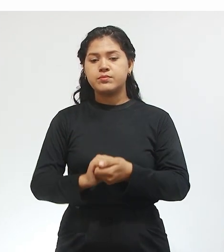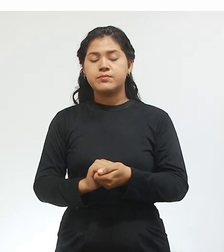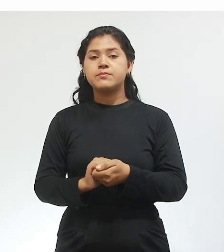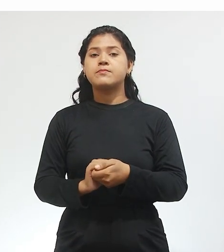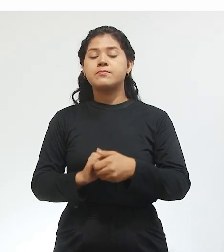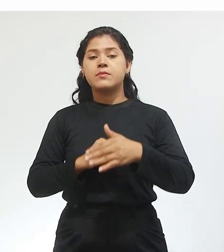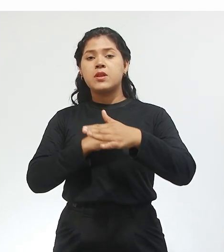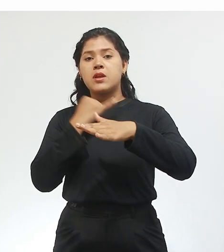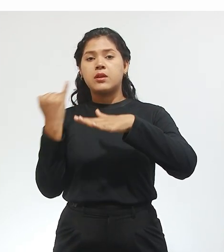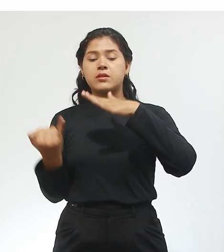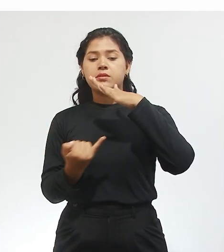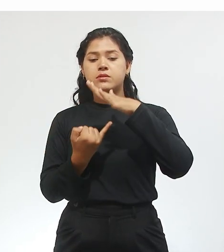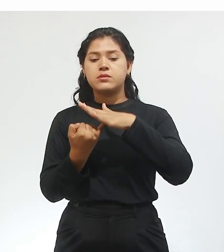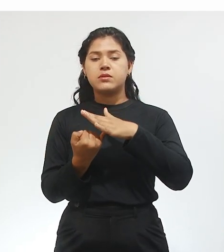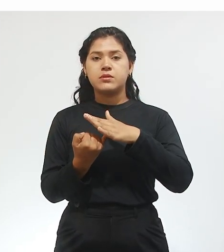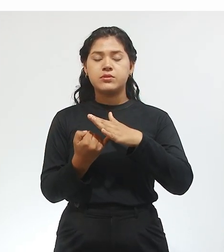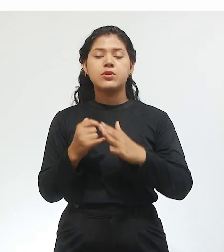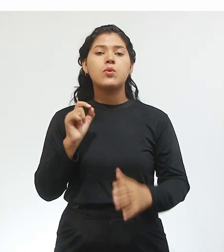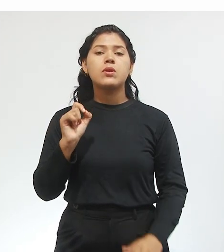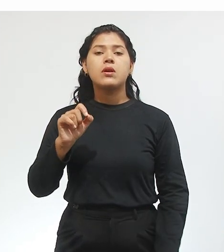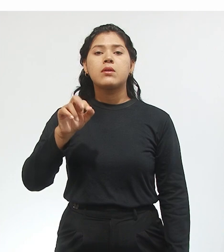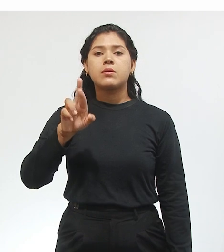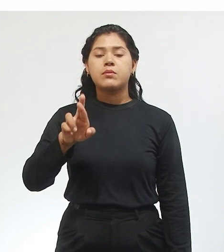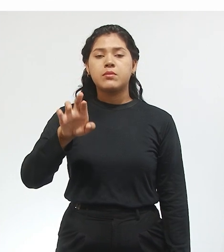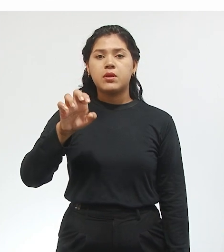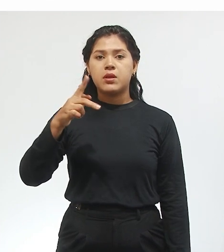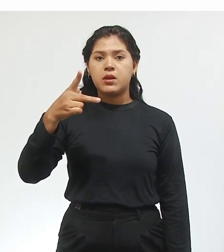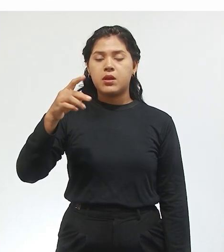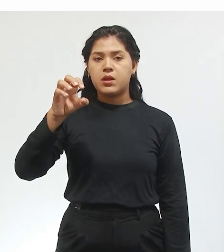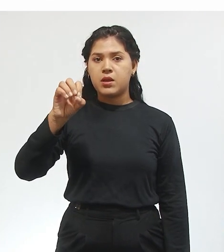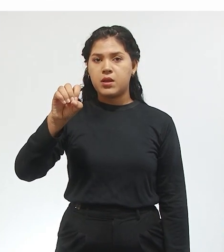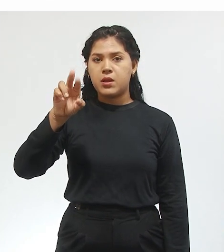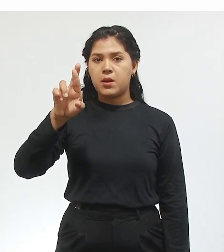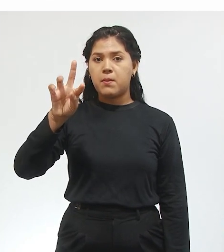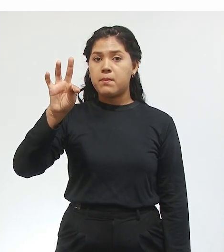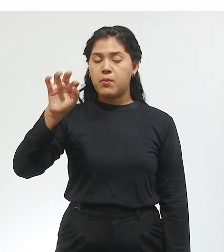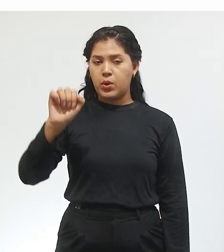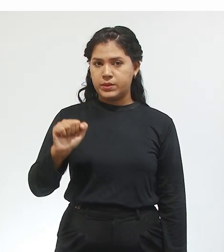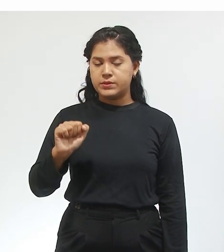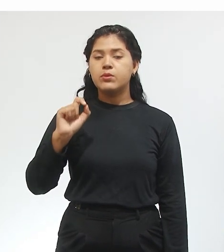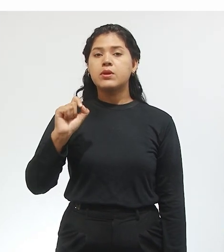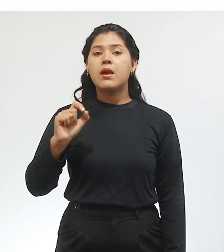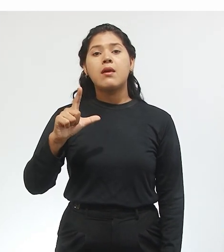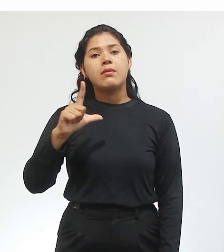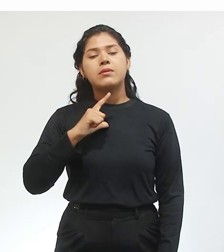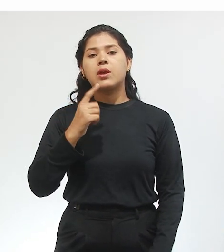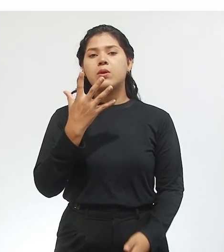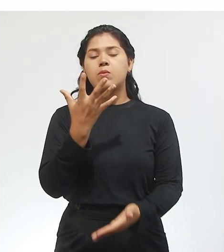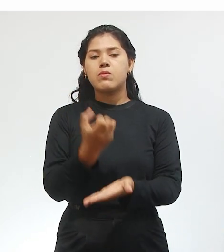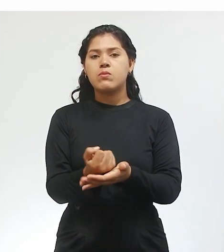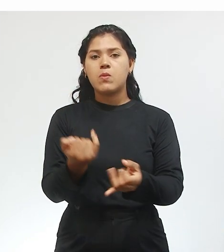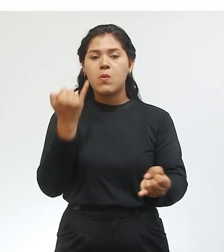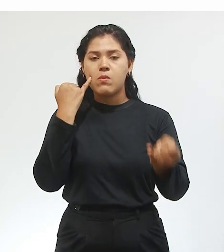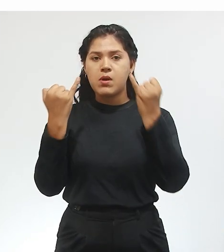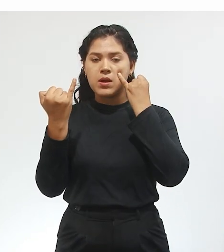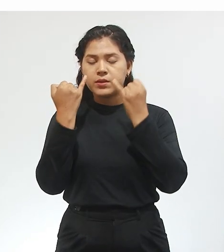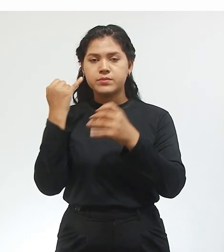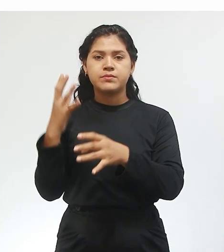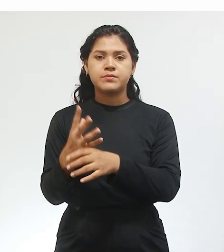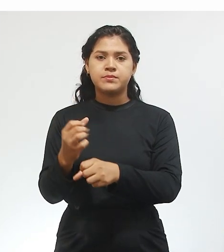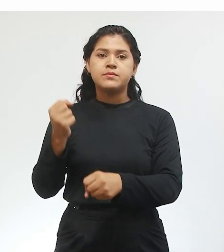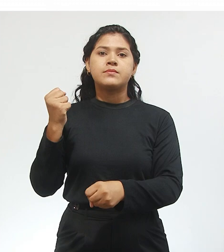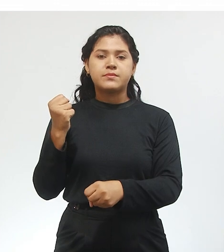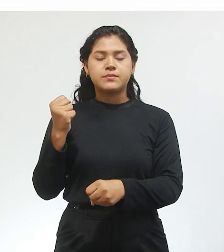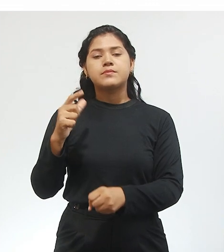entidade que reporta, ou seja, que reporta os relatórios contábeis, ok? Então, a Hacienda também pode